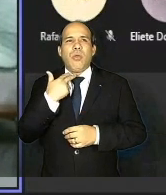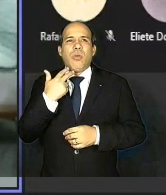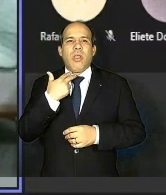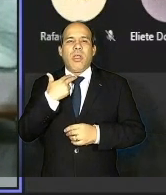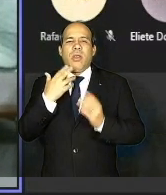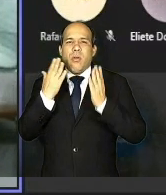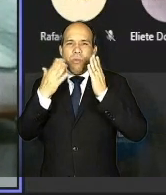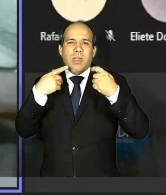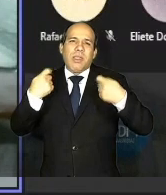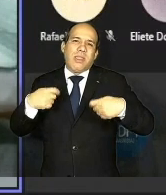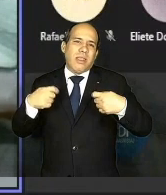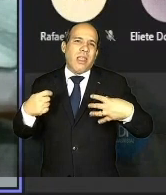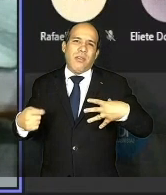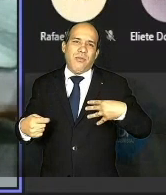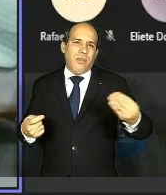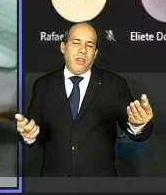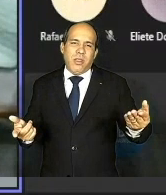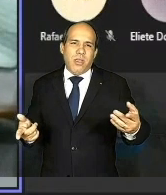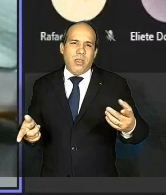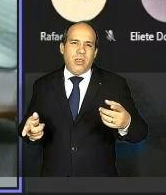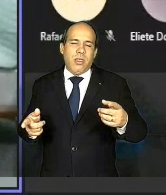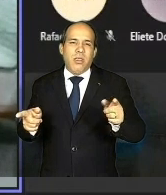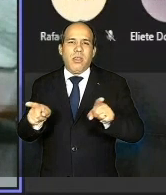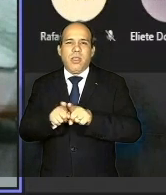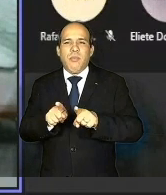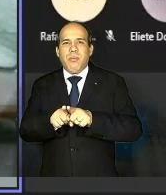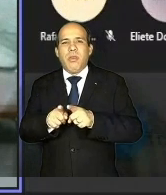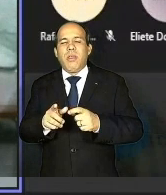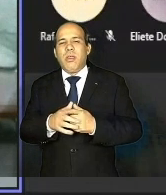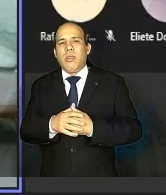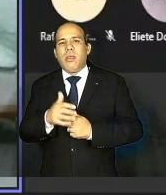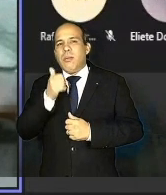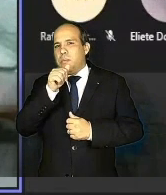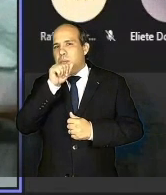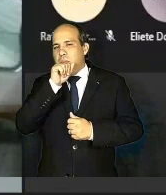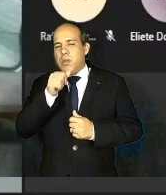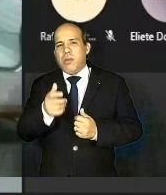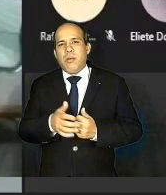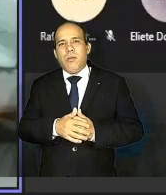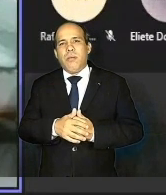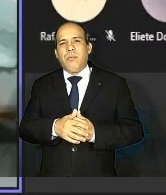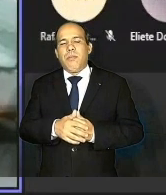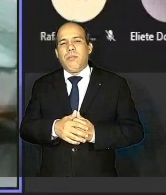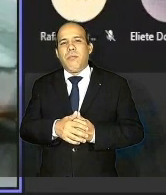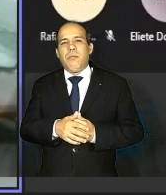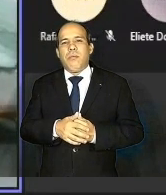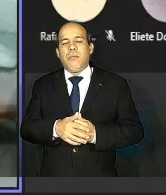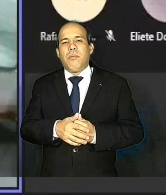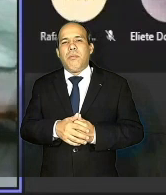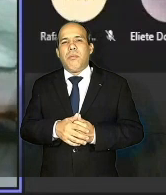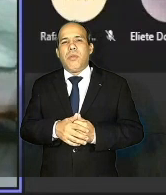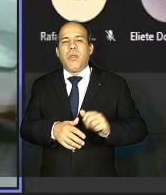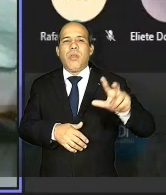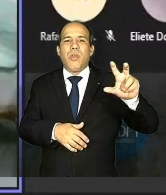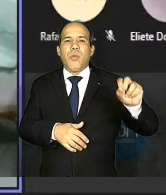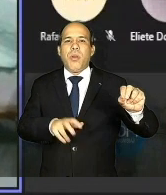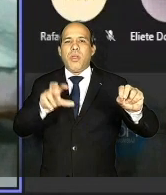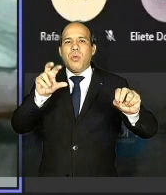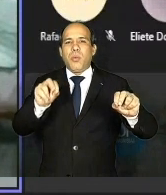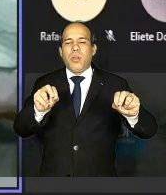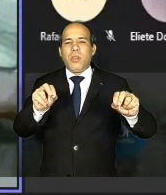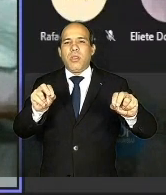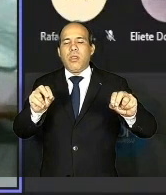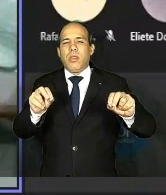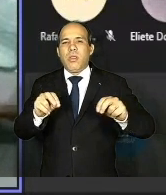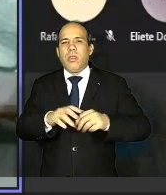Irmã. Não se compara a necessidade da filha com da mãe.